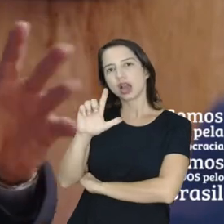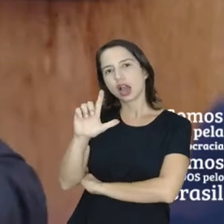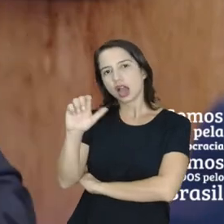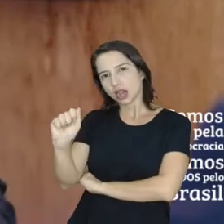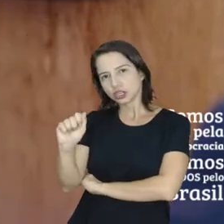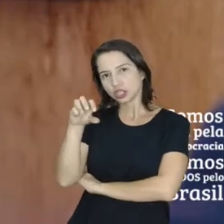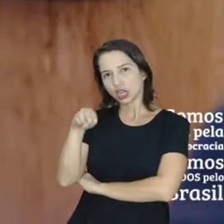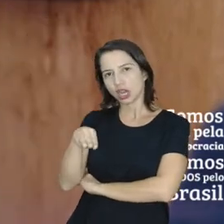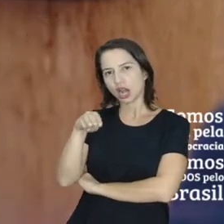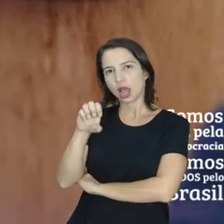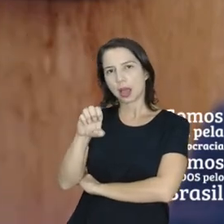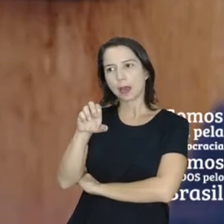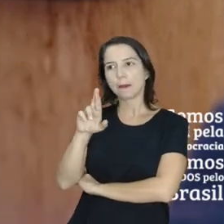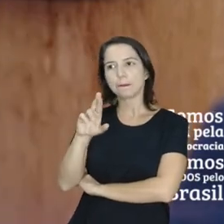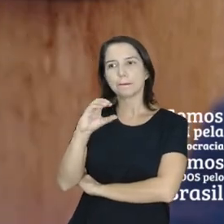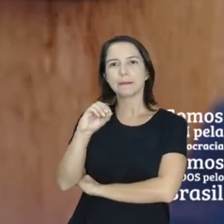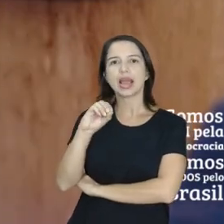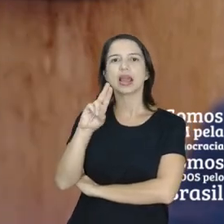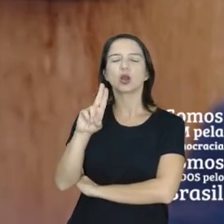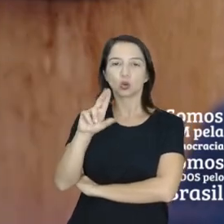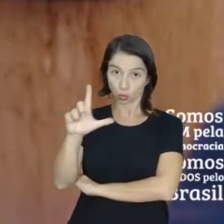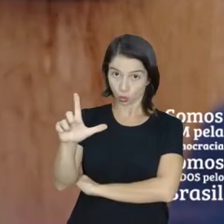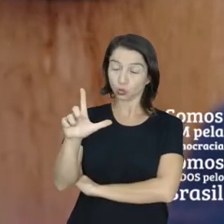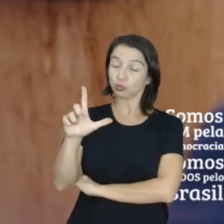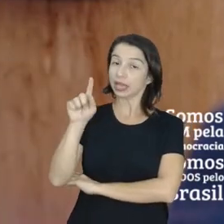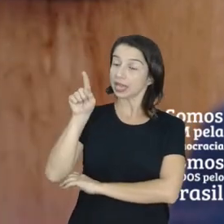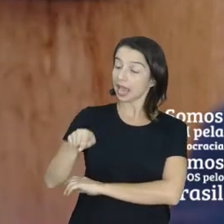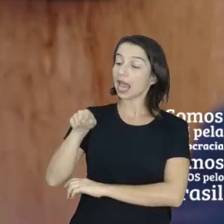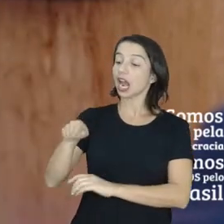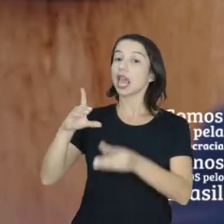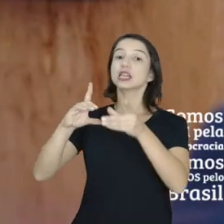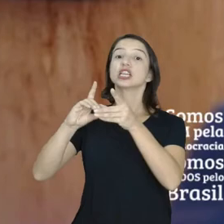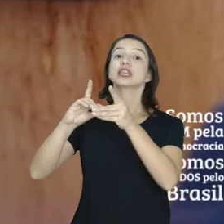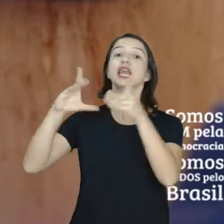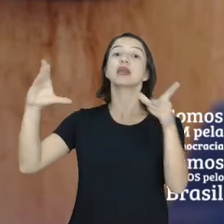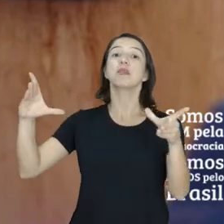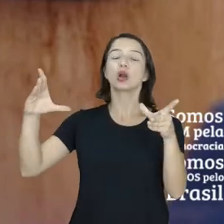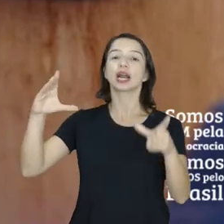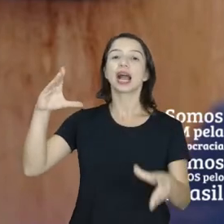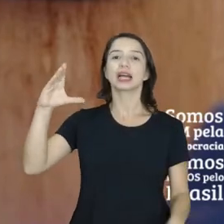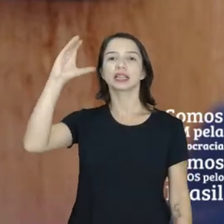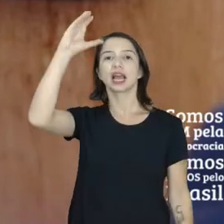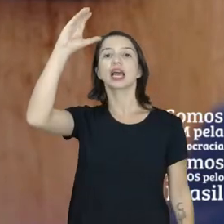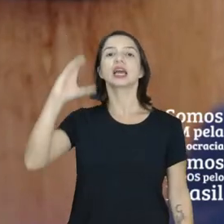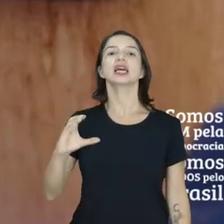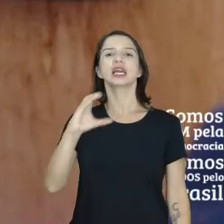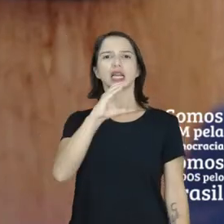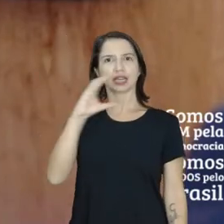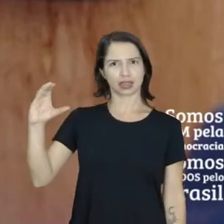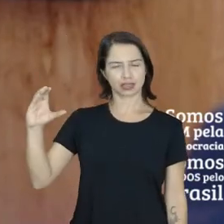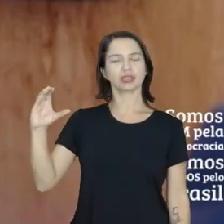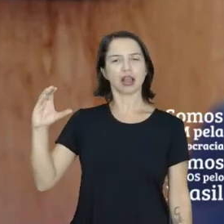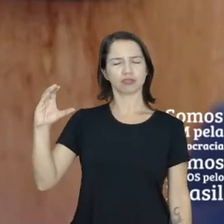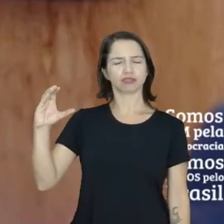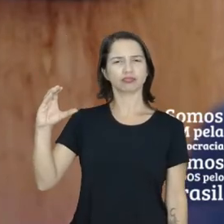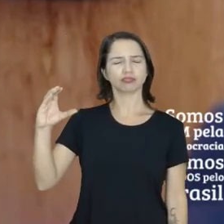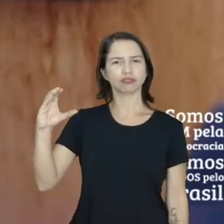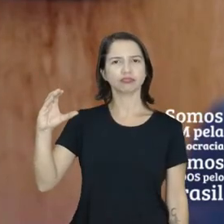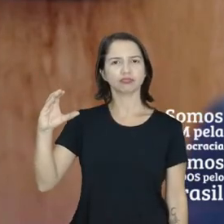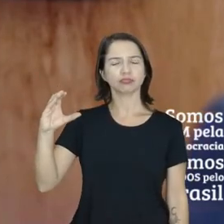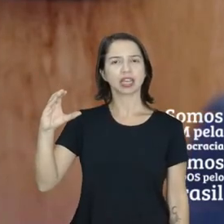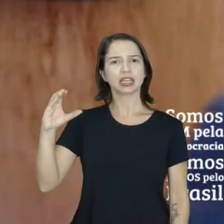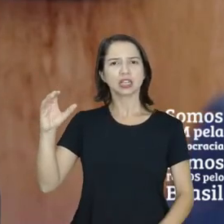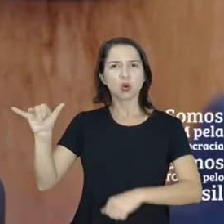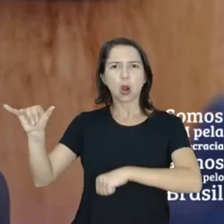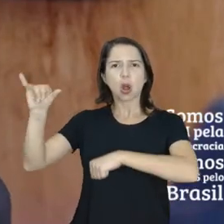Cristã. O Brasil teve também, lá atrás, na época do Montoro. Tal. Então, a Democracia Cristã é mais ao centro.